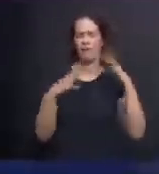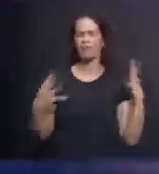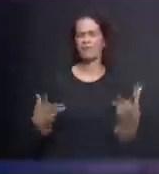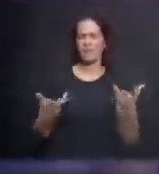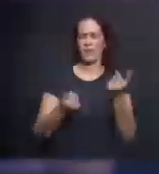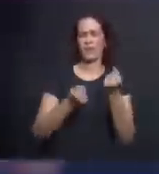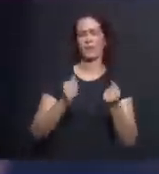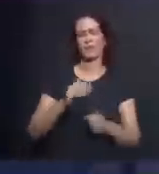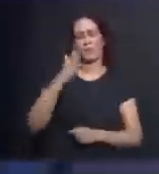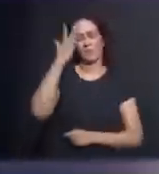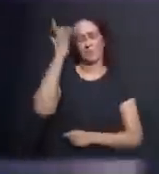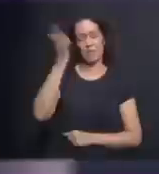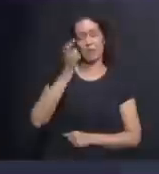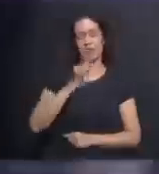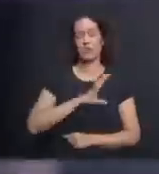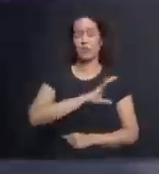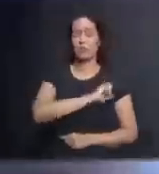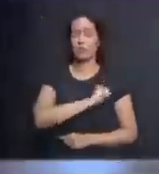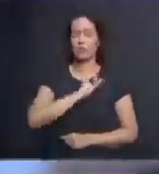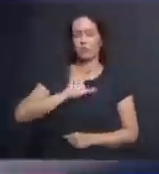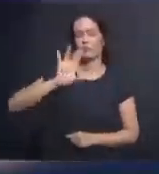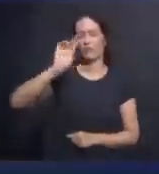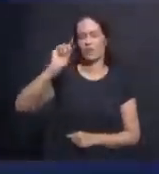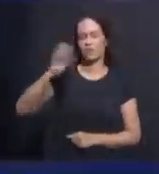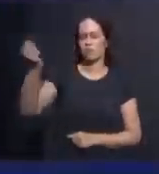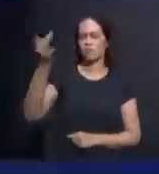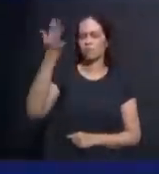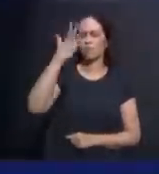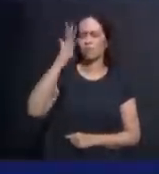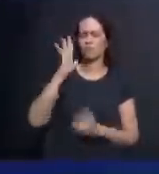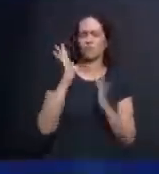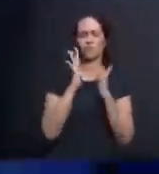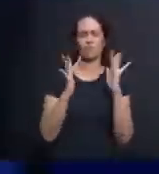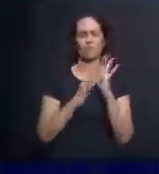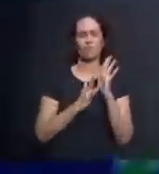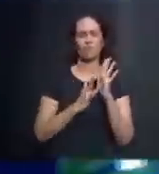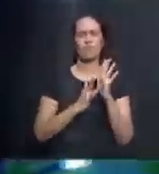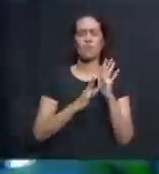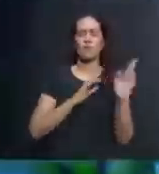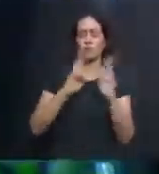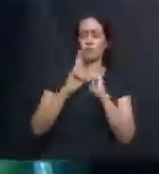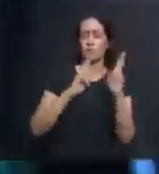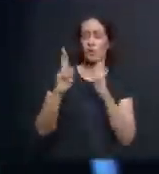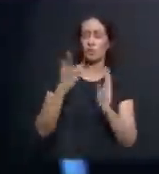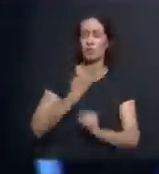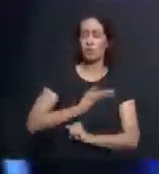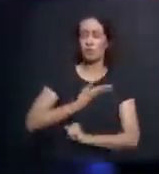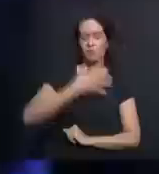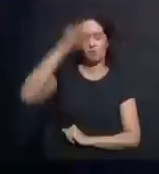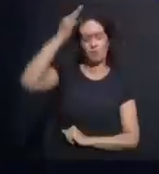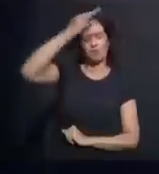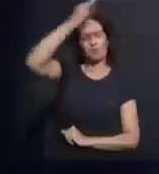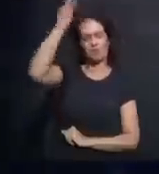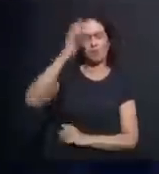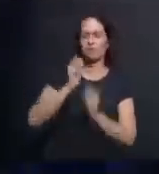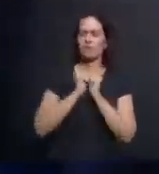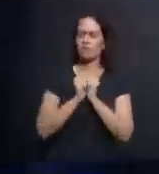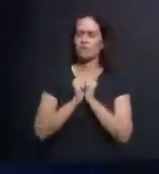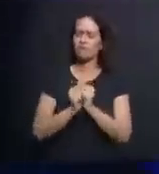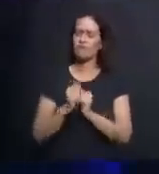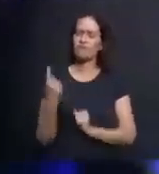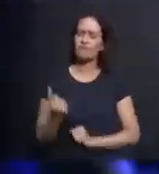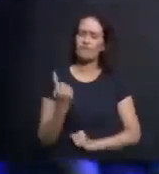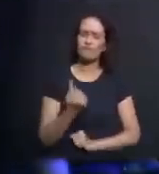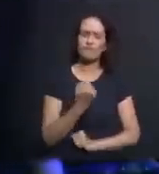imaginou. E que o amor de Deus, a graça de Jesus, a comunhão e o poder do nosso amigo Espírito Santo seja com cada um